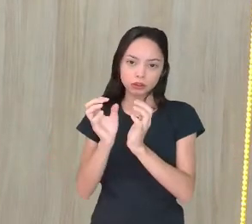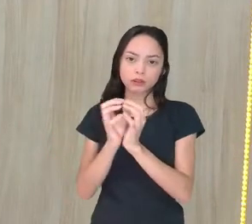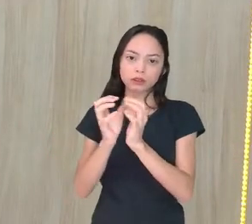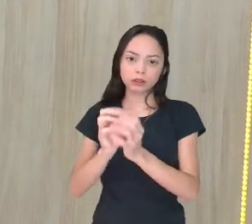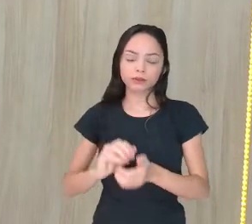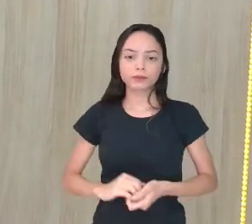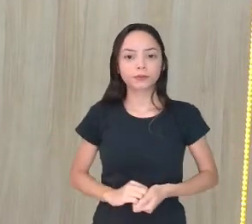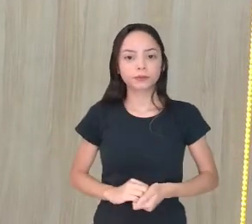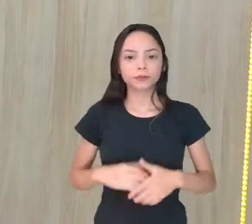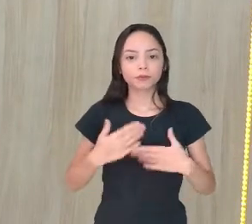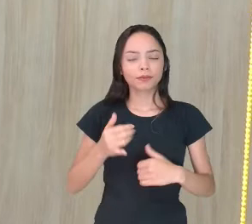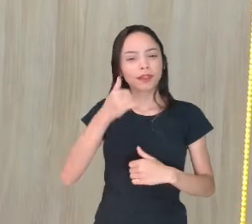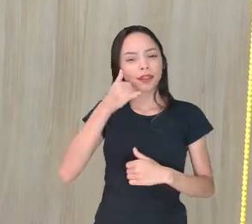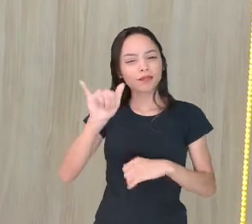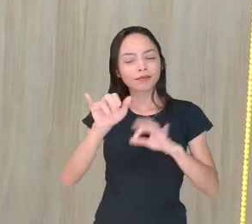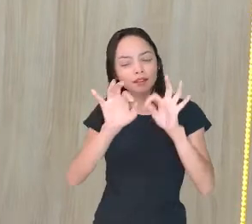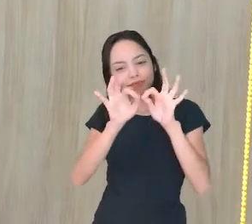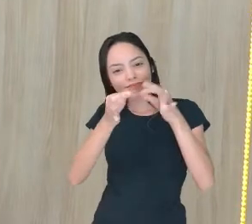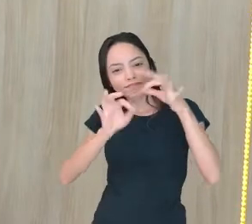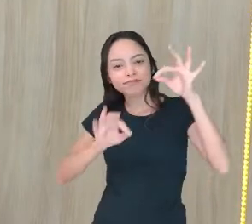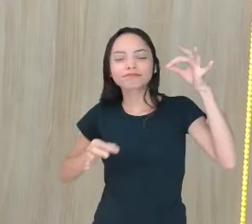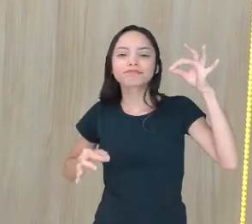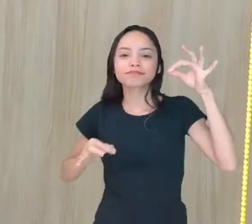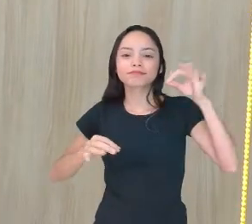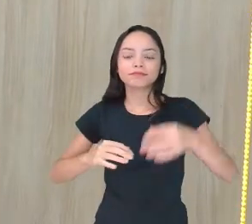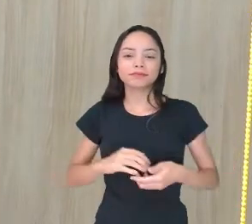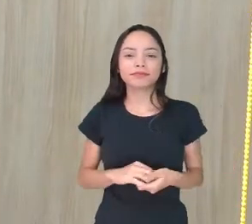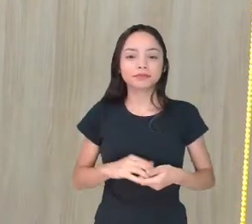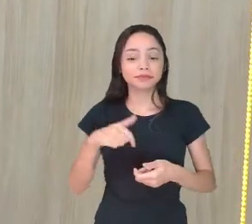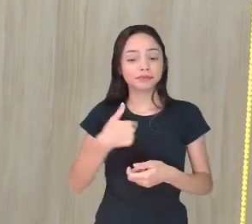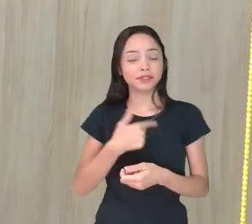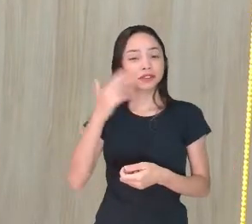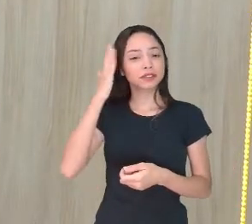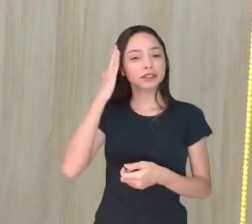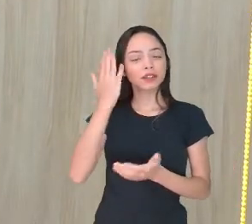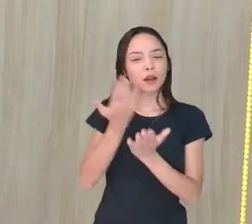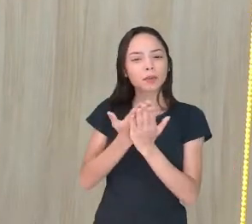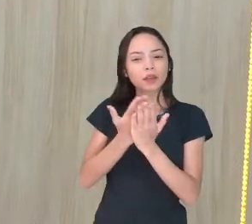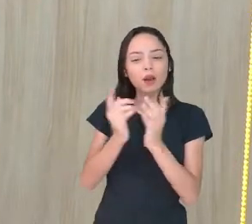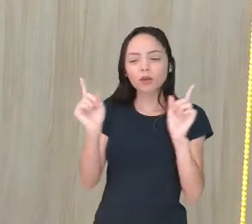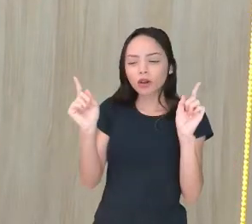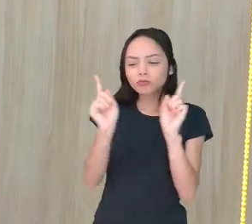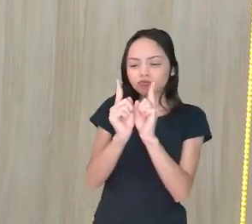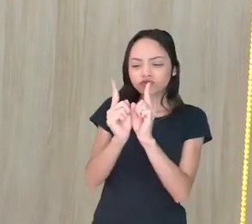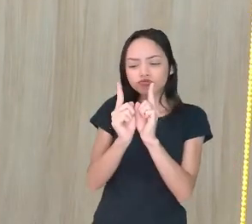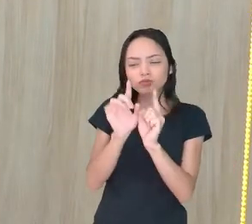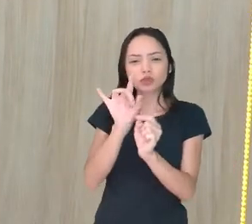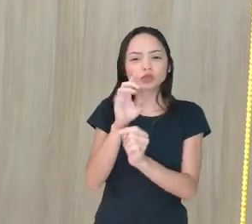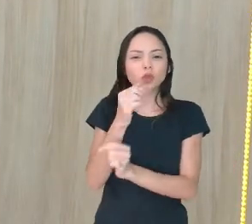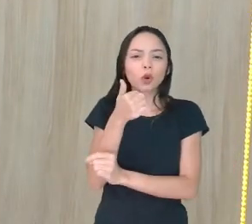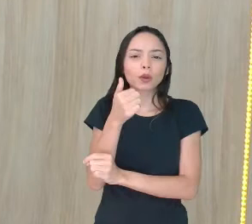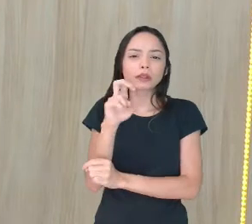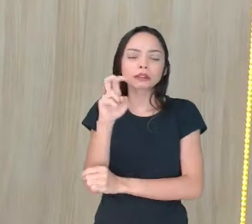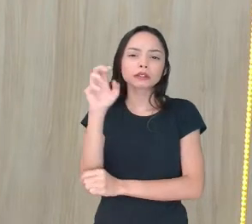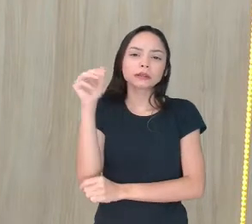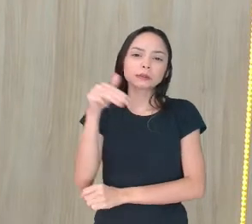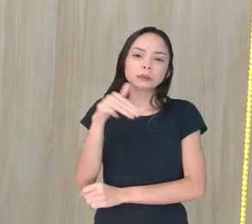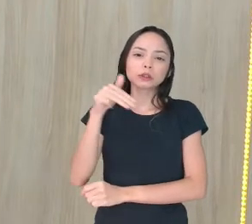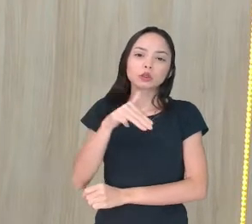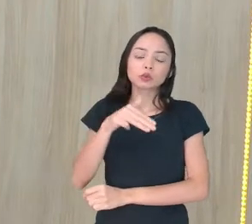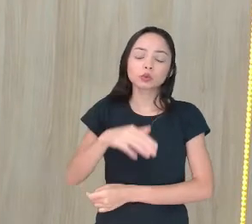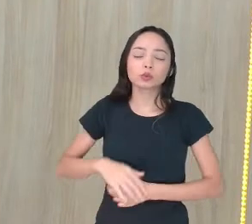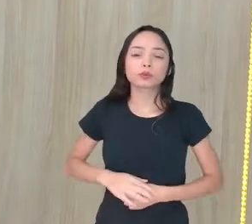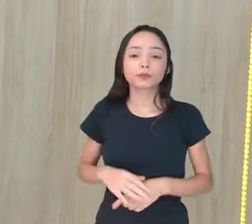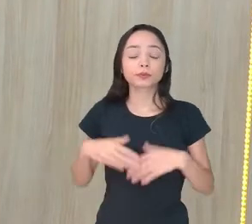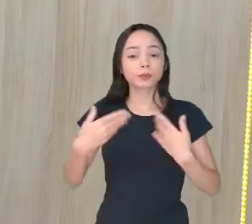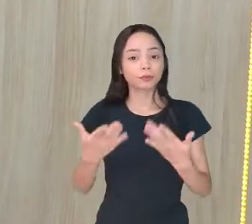Então, sem muitas delongas, porque a gente sabe, nossa aula é curtinha, temos somente 15 minutos, então a gente